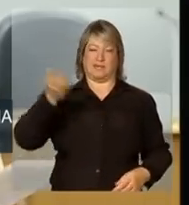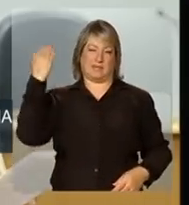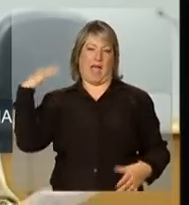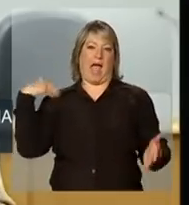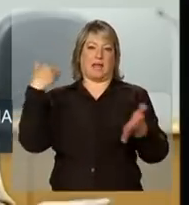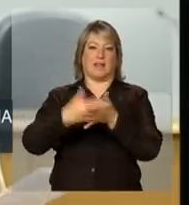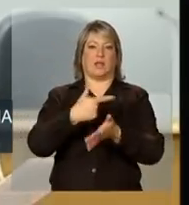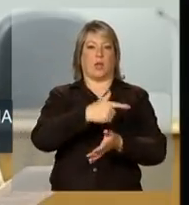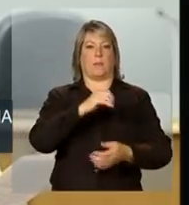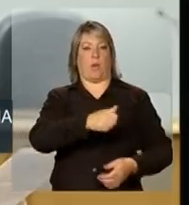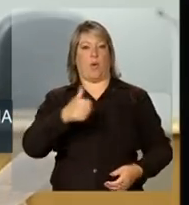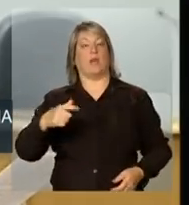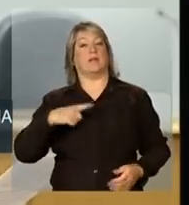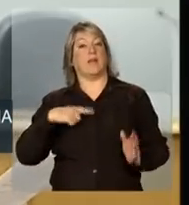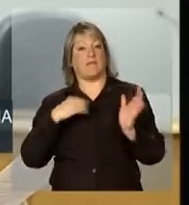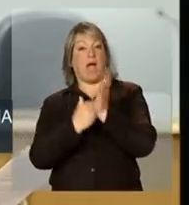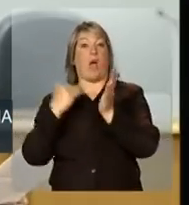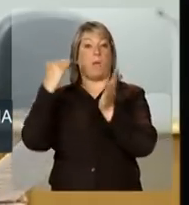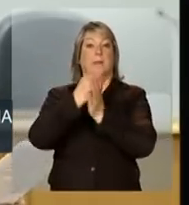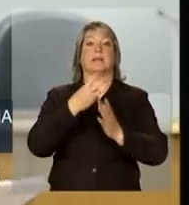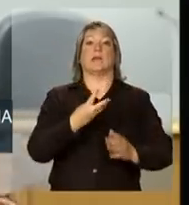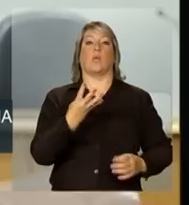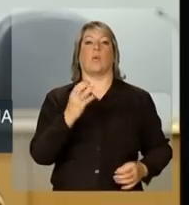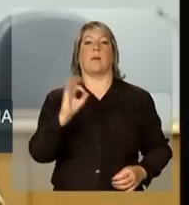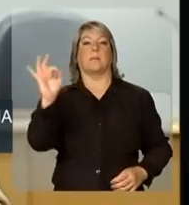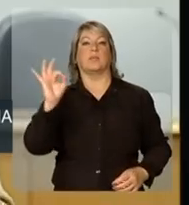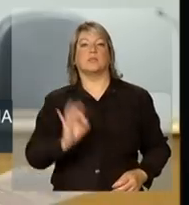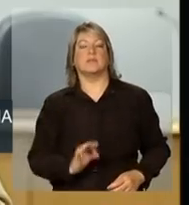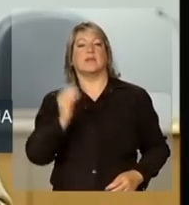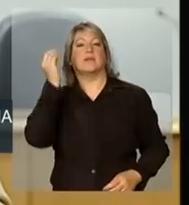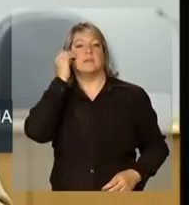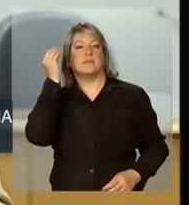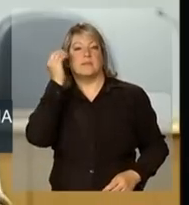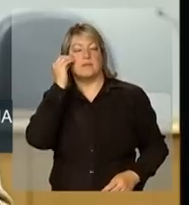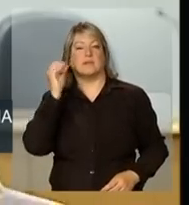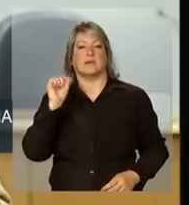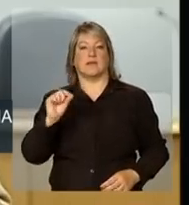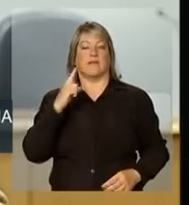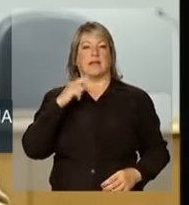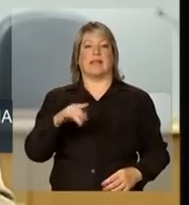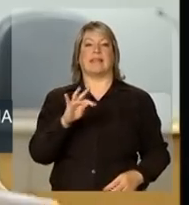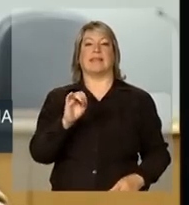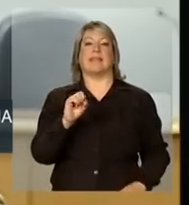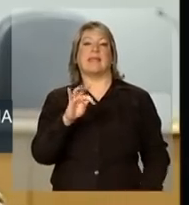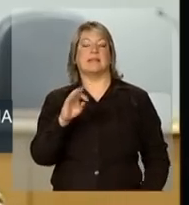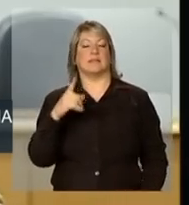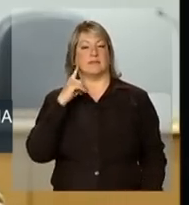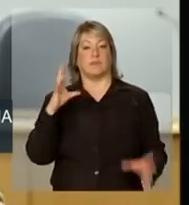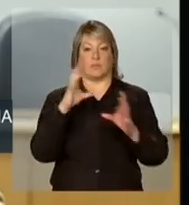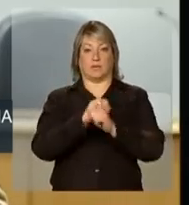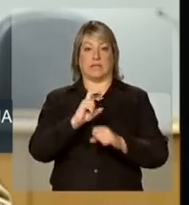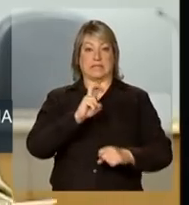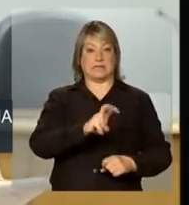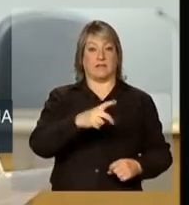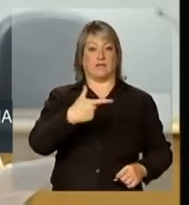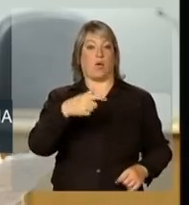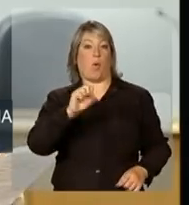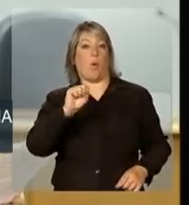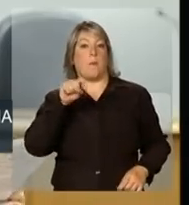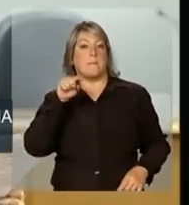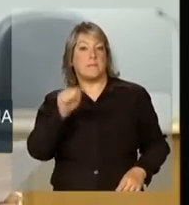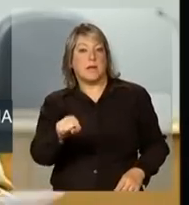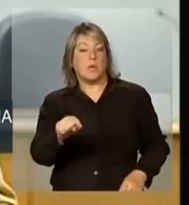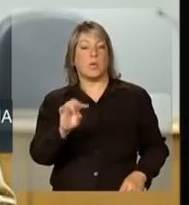de 340 por no número de testes ofertados ou seja de 528.000